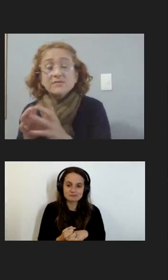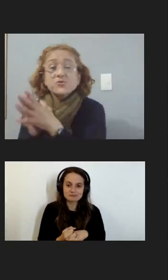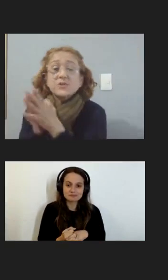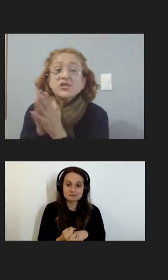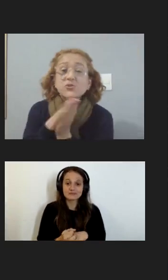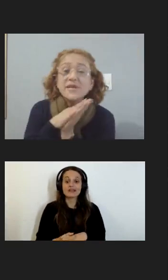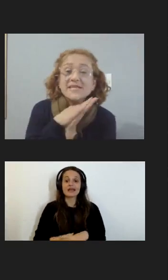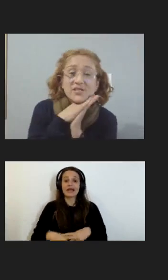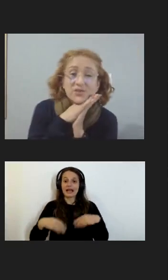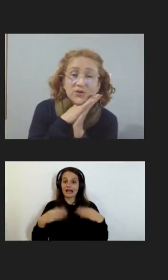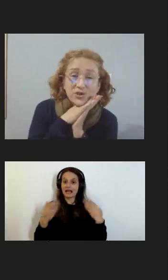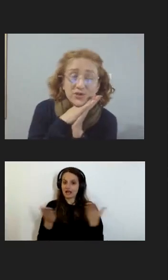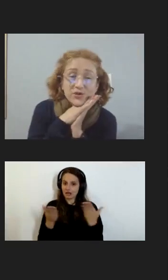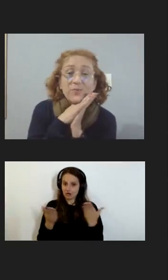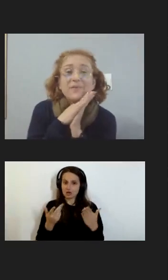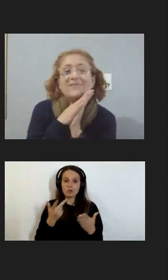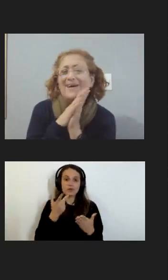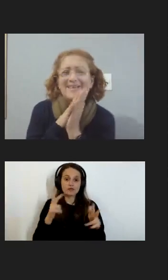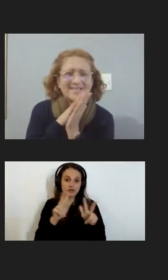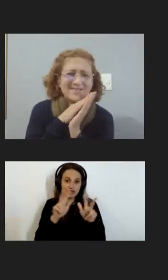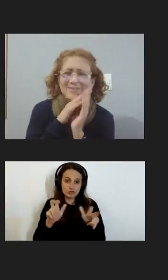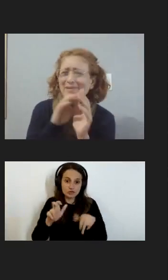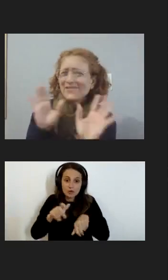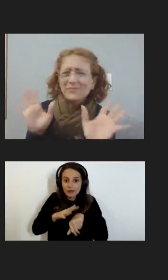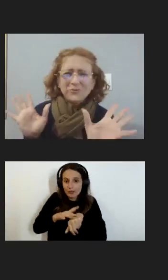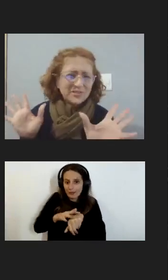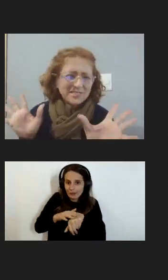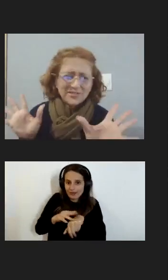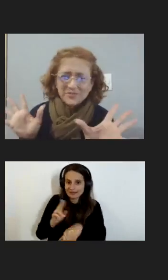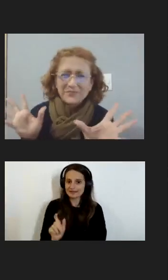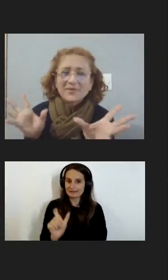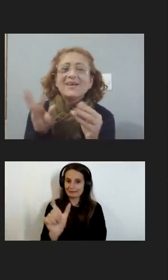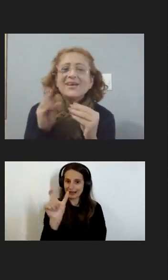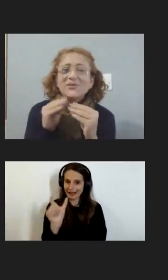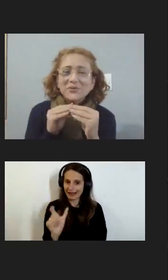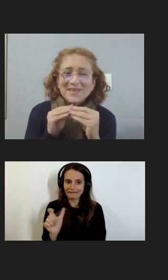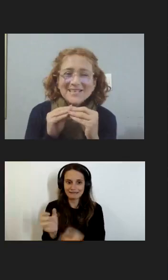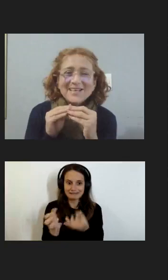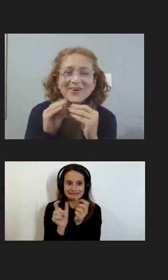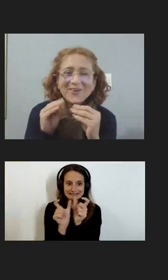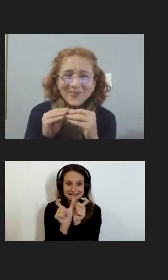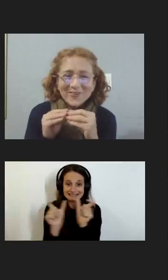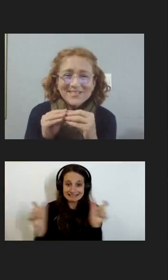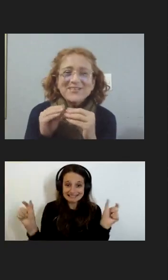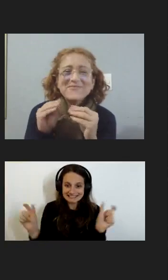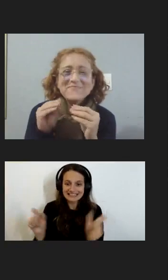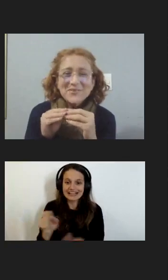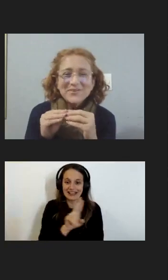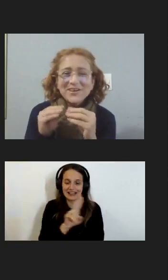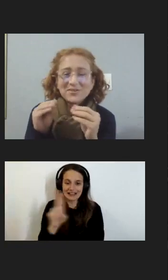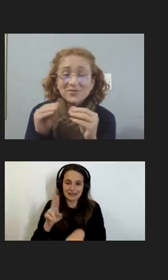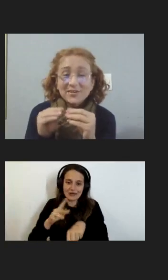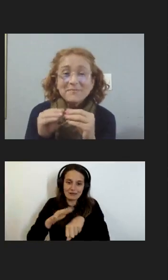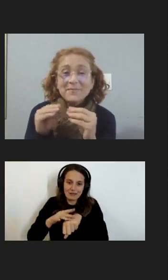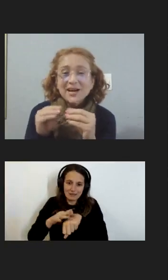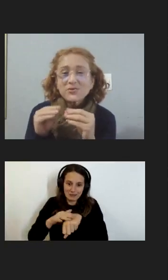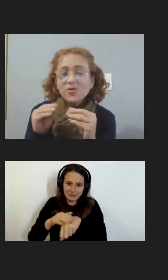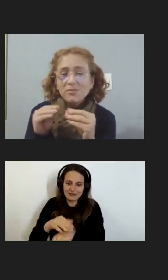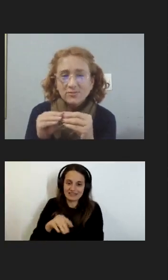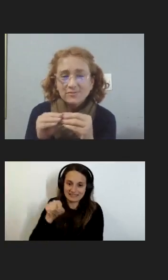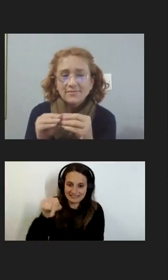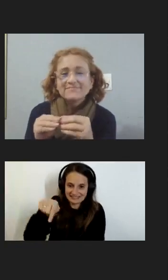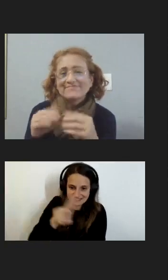Agora vamos para as doenças Ai, essa palavra é muito grande. Doença osteomioarticular